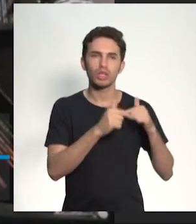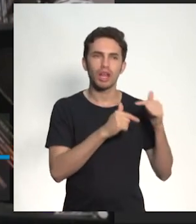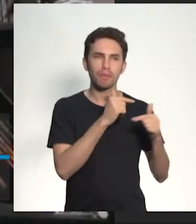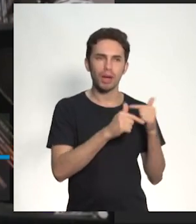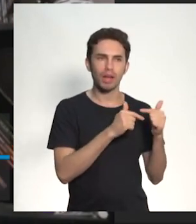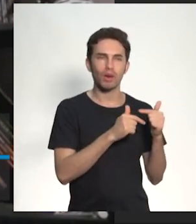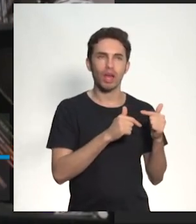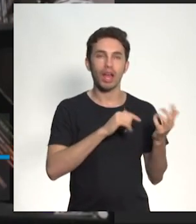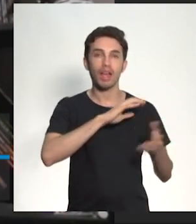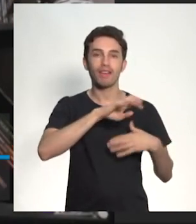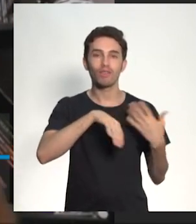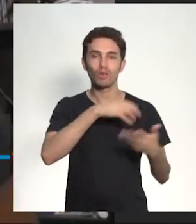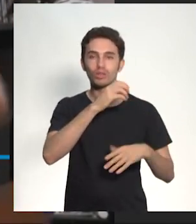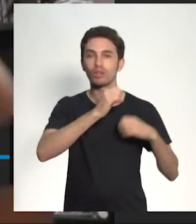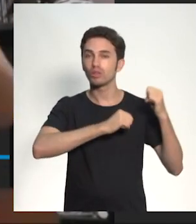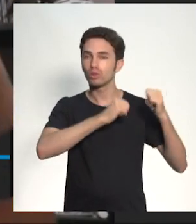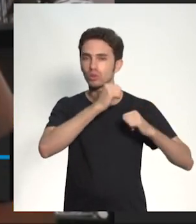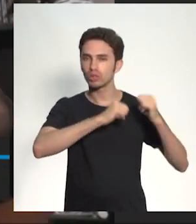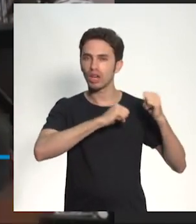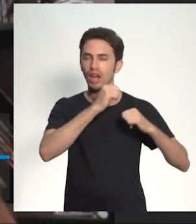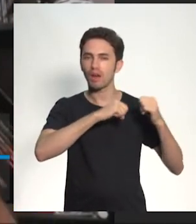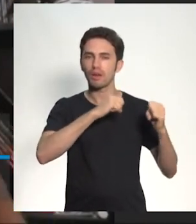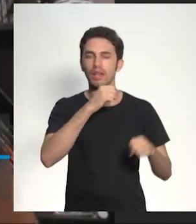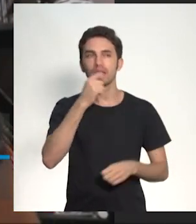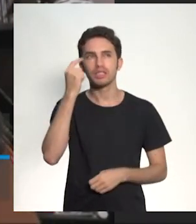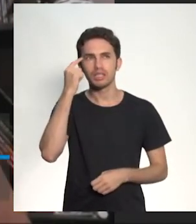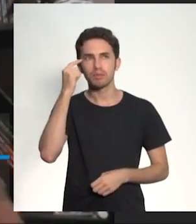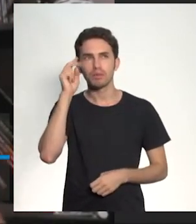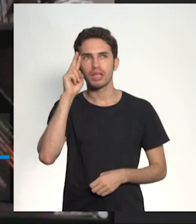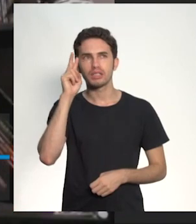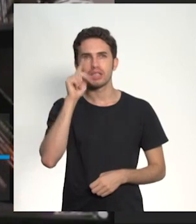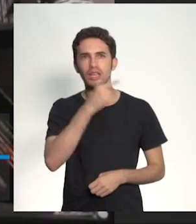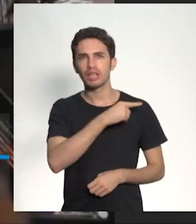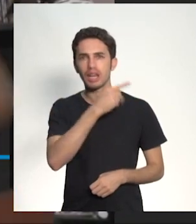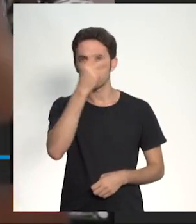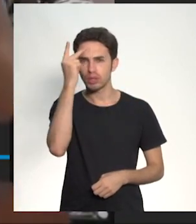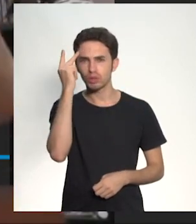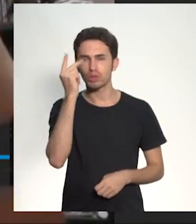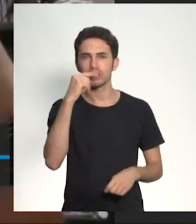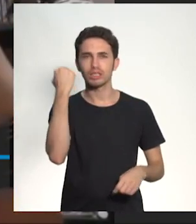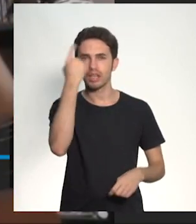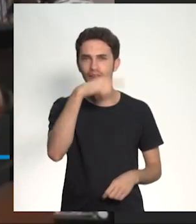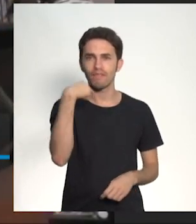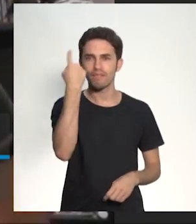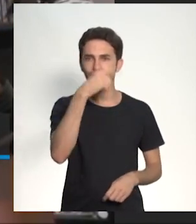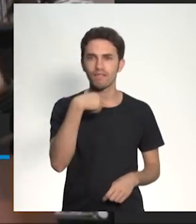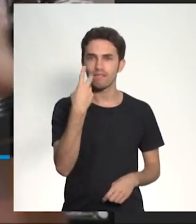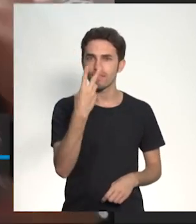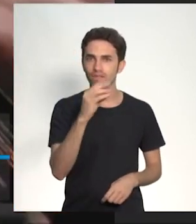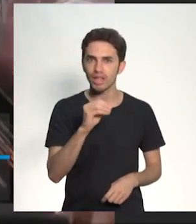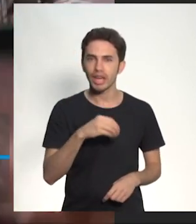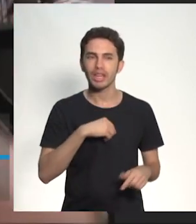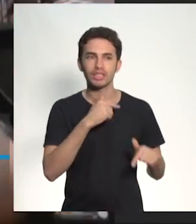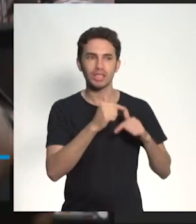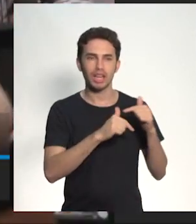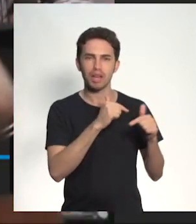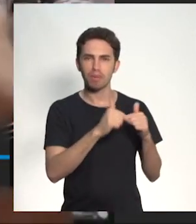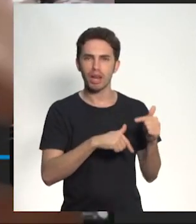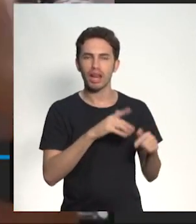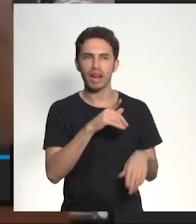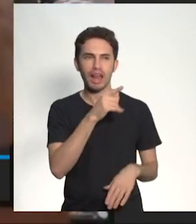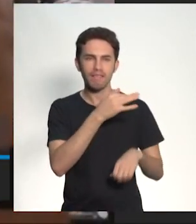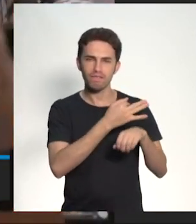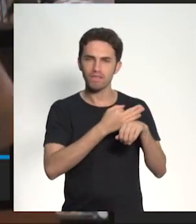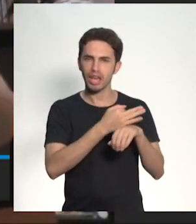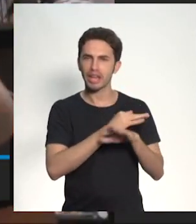Revolução Industrial, né? A gente pensar que tinham pessoas ali que trabalhavam durante 20 horas durante o dia, não tinham direito a férias, não tinham